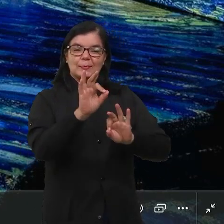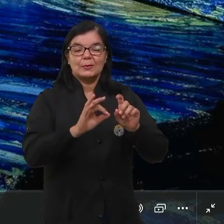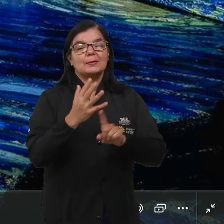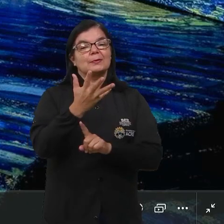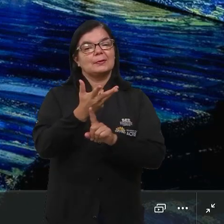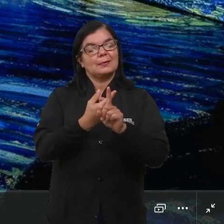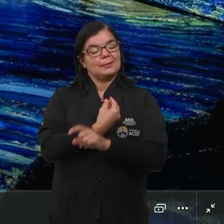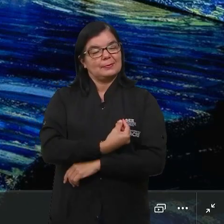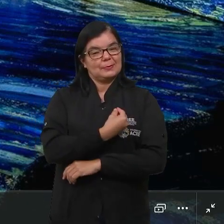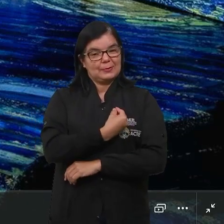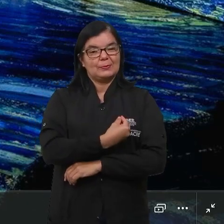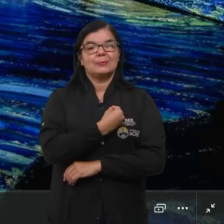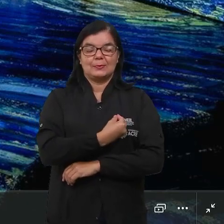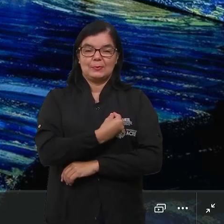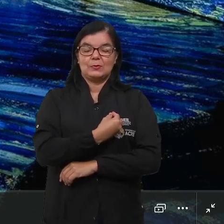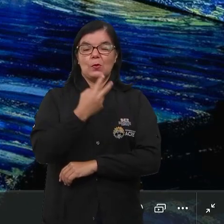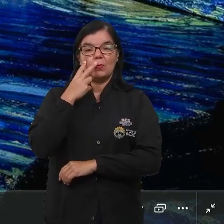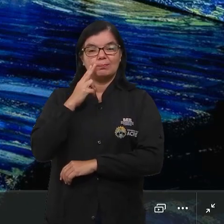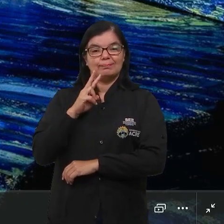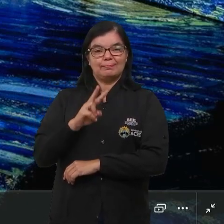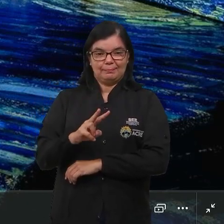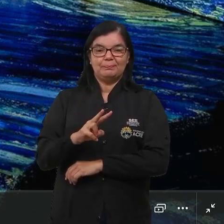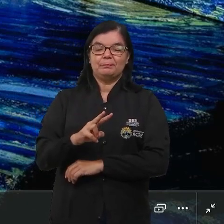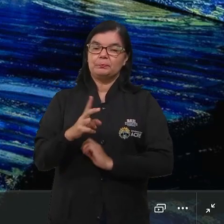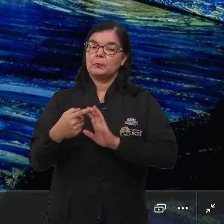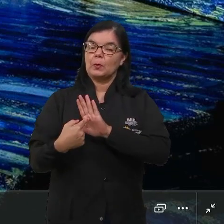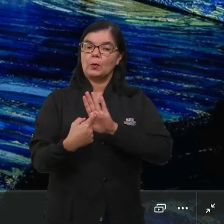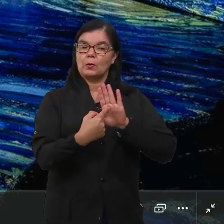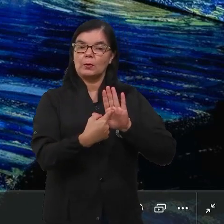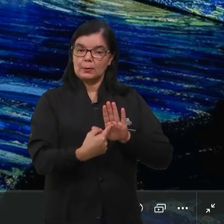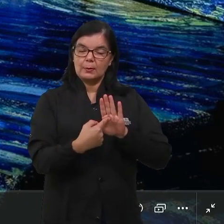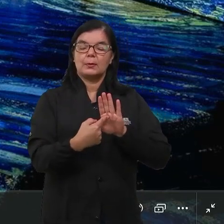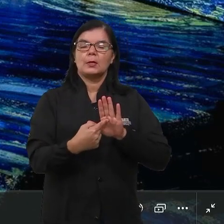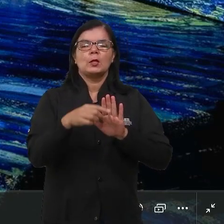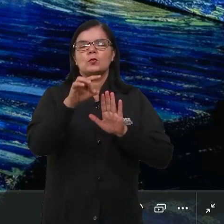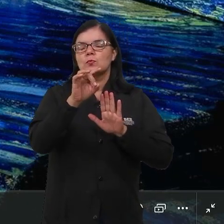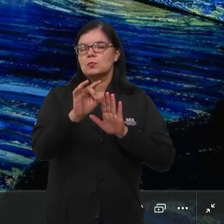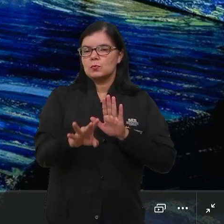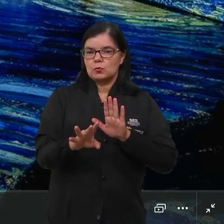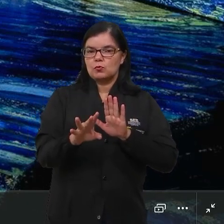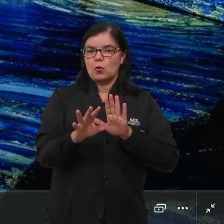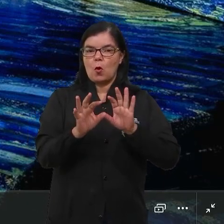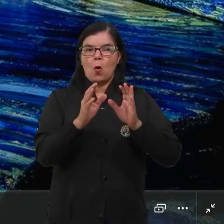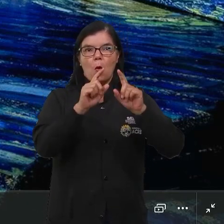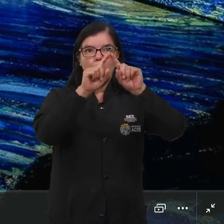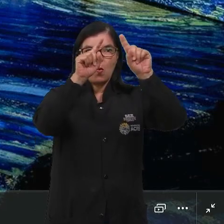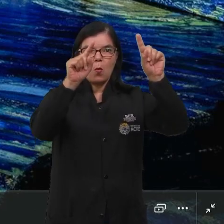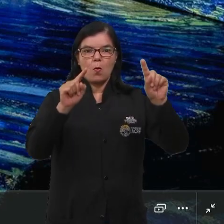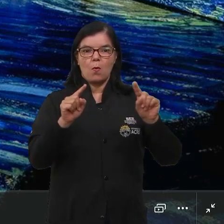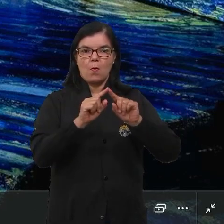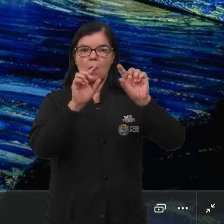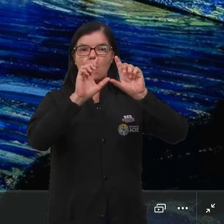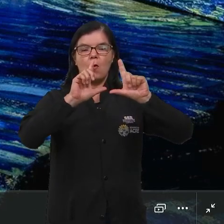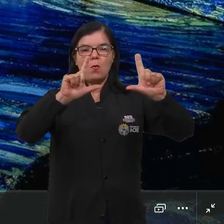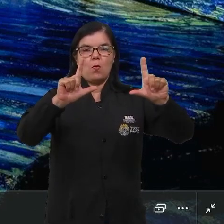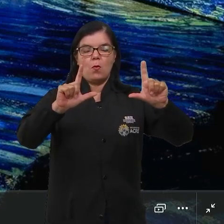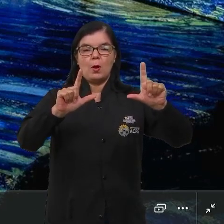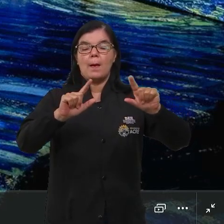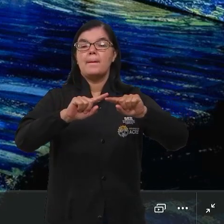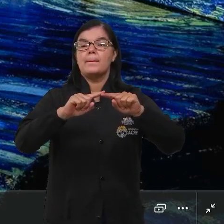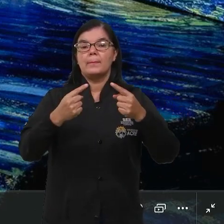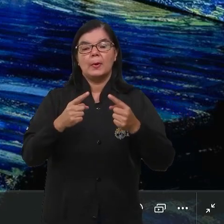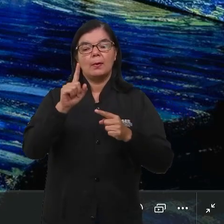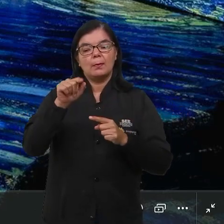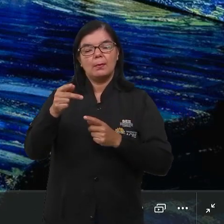ganha vida aos nossos olhos. Uma exposição não é apenas pendurar quadros ou colocar esculturas. É